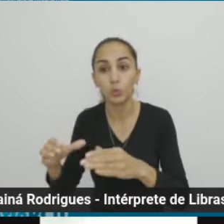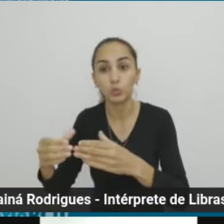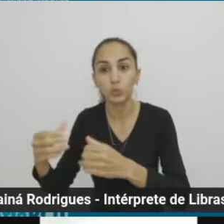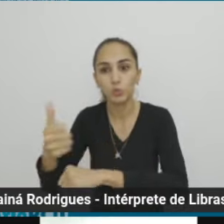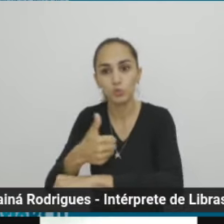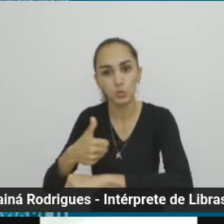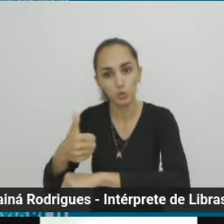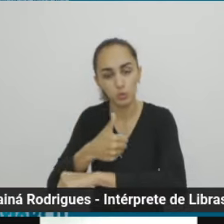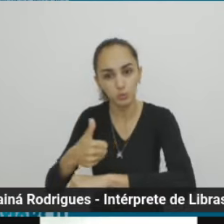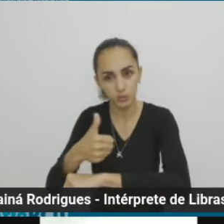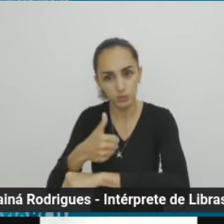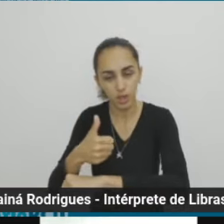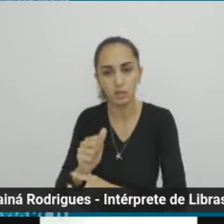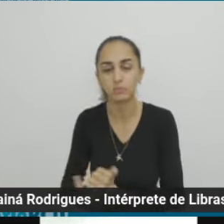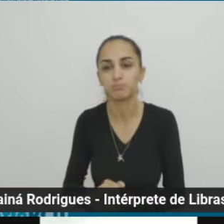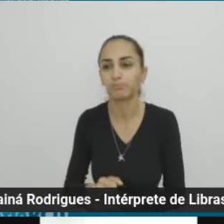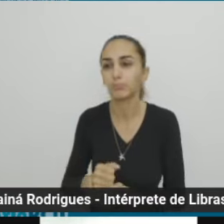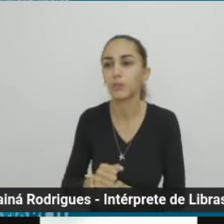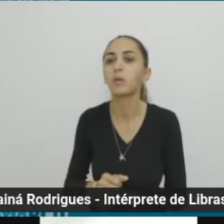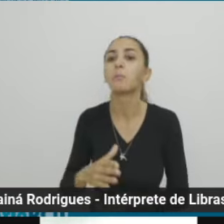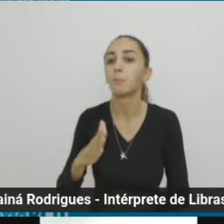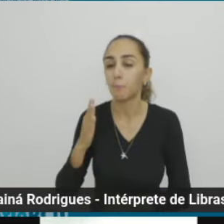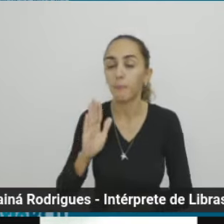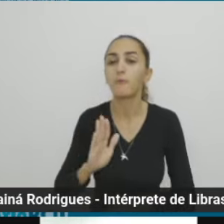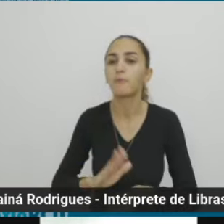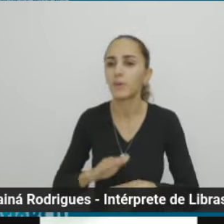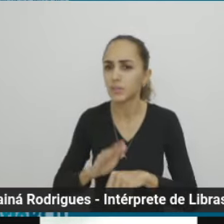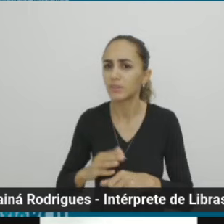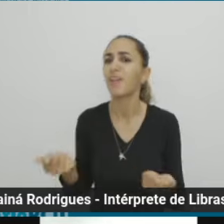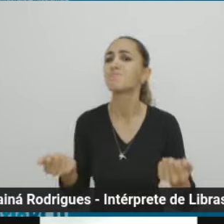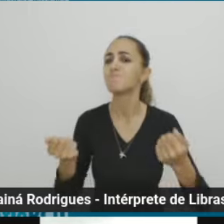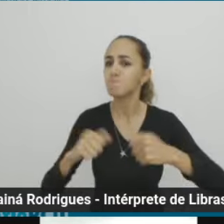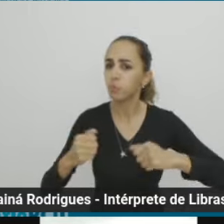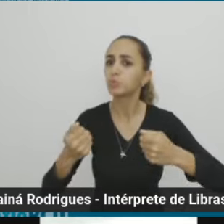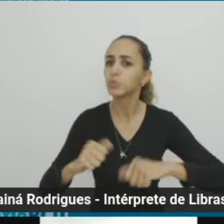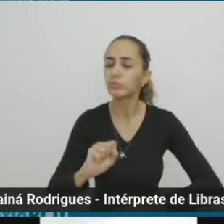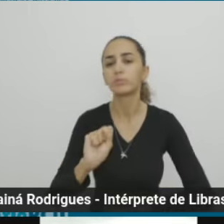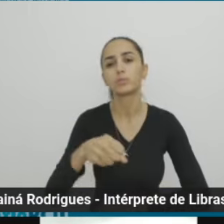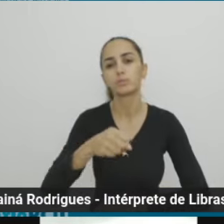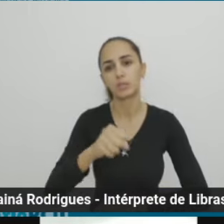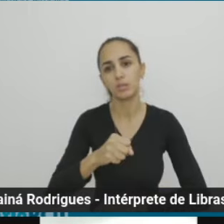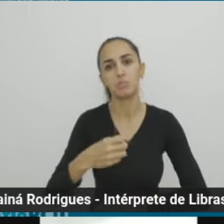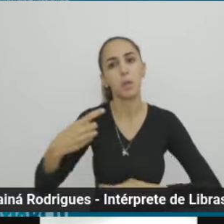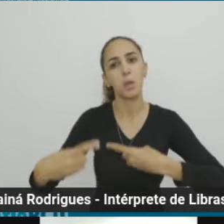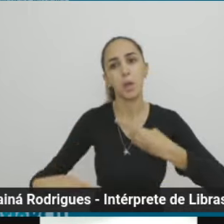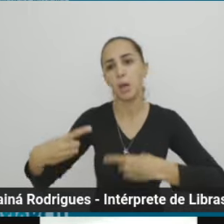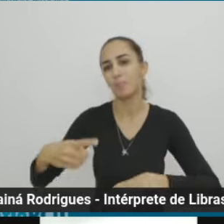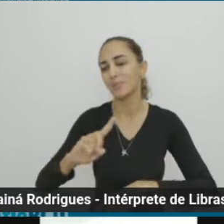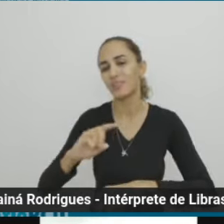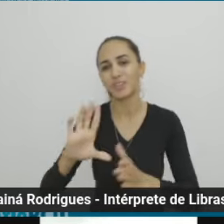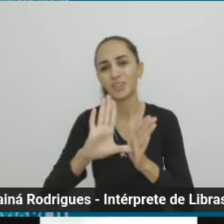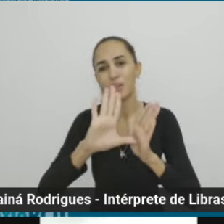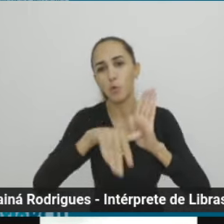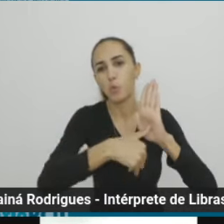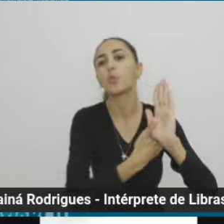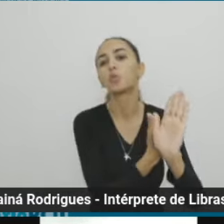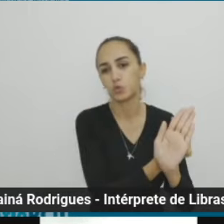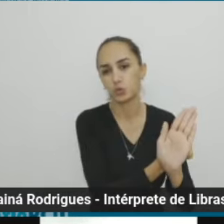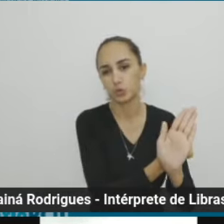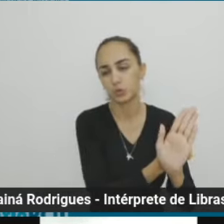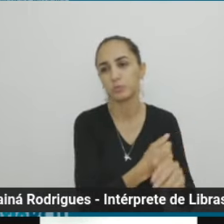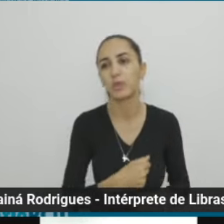estarmos implementando que é possível, sim, fazer política sem desvio de dinheiro público. Nós abrimos mão